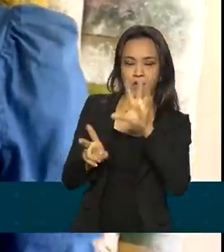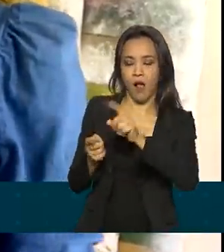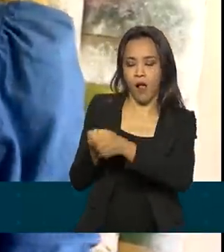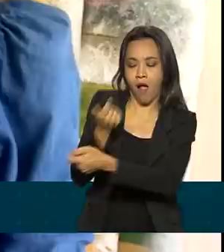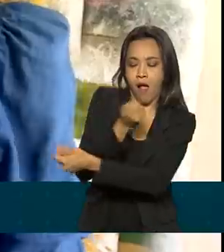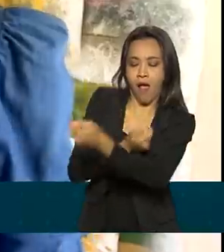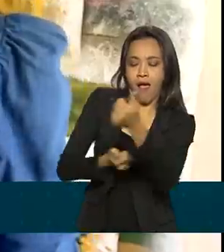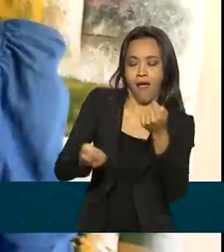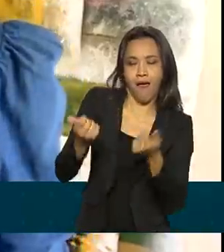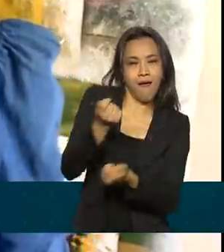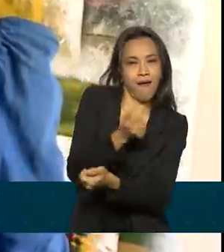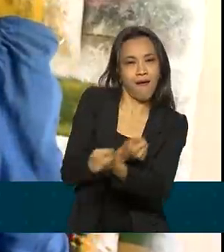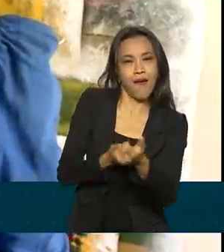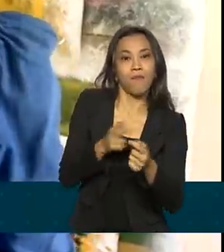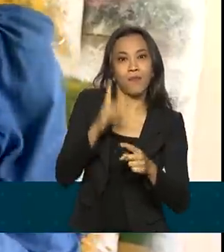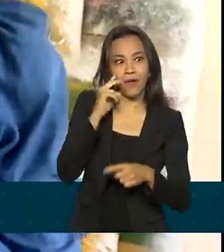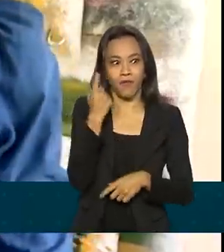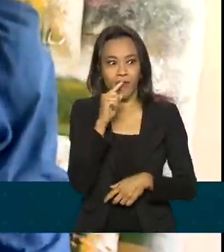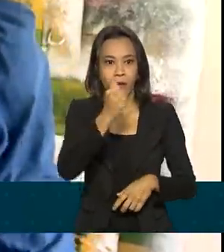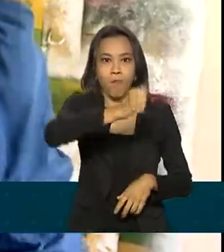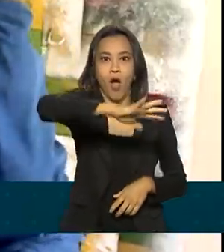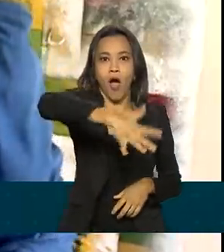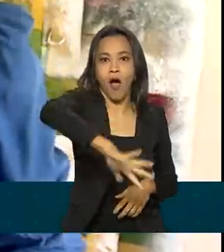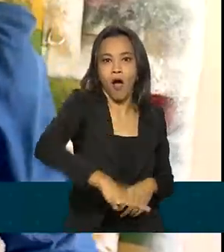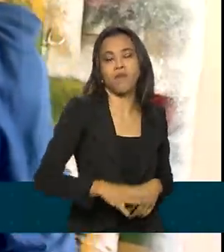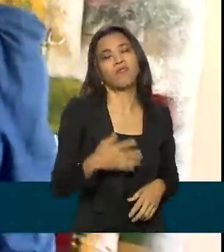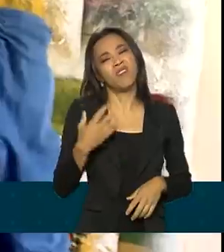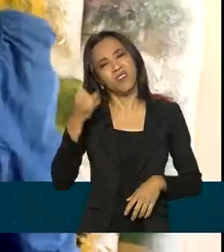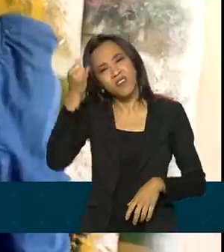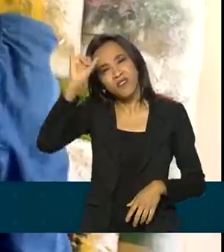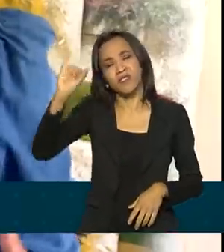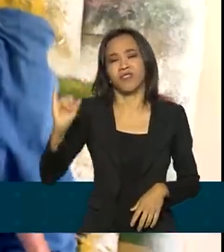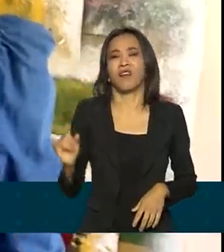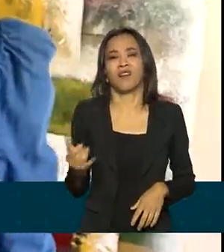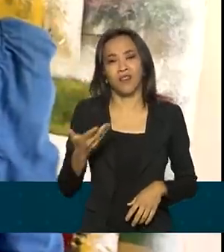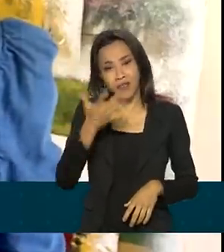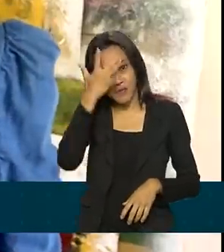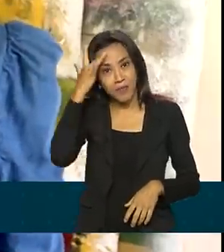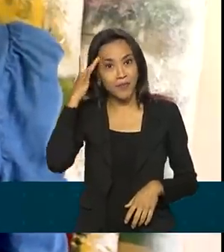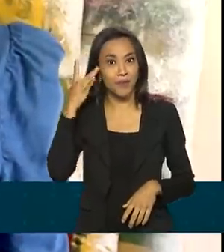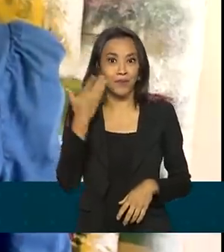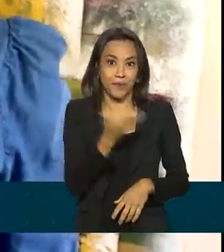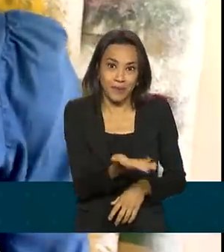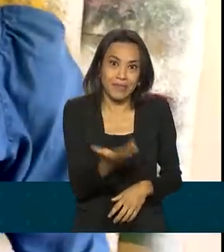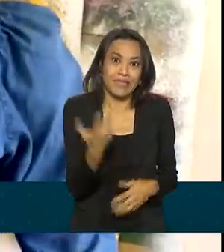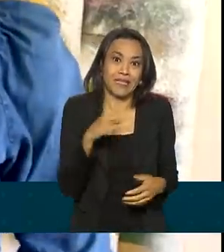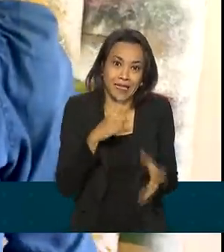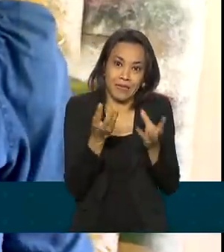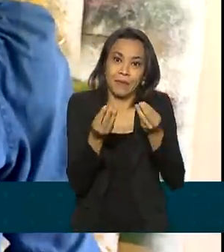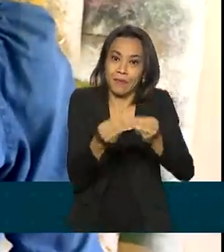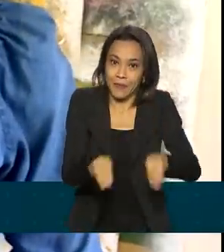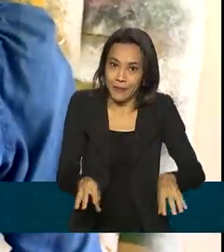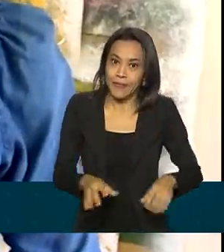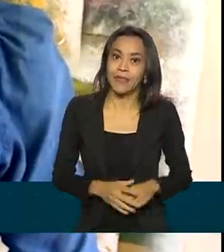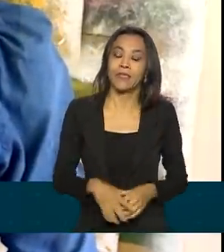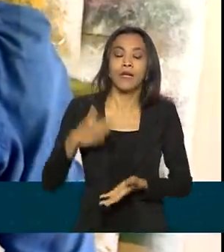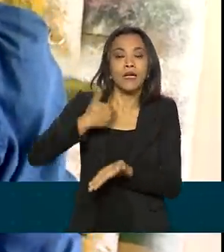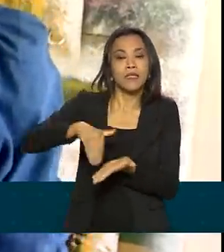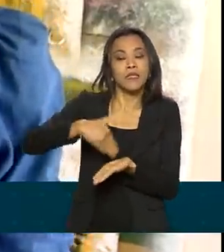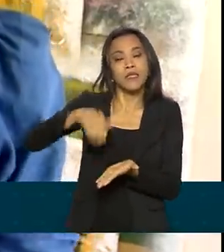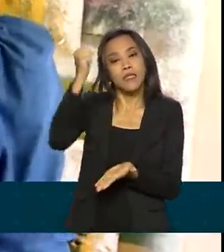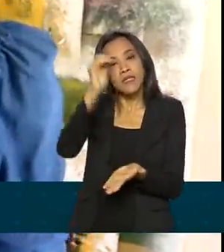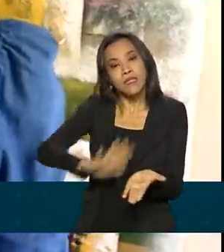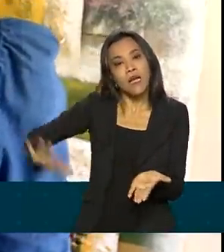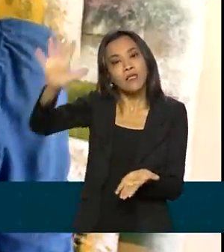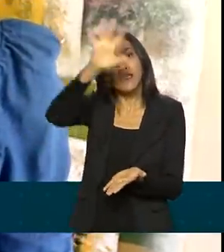está animado com grandes ofertas e para evitar que muita gente caia nesse Nacional